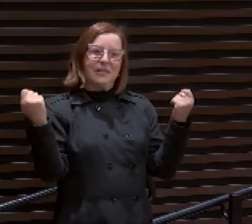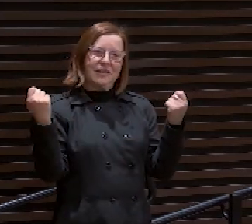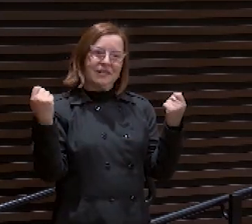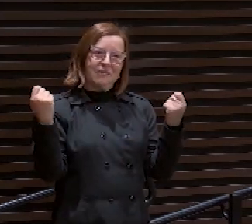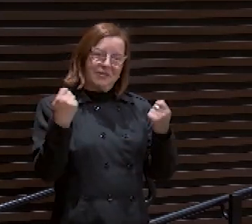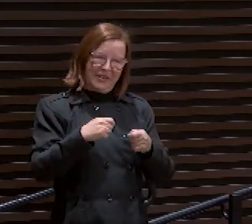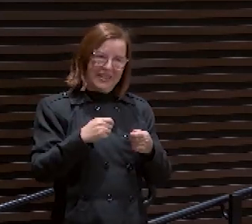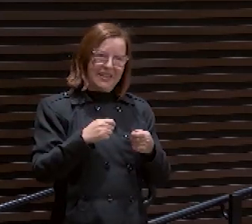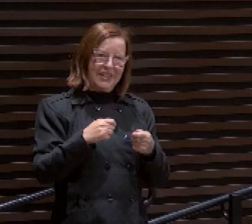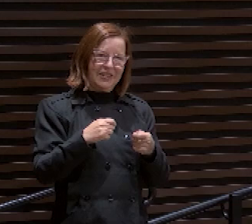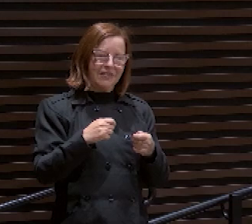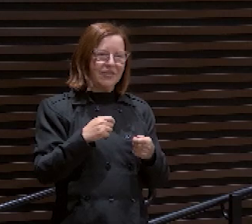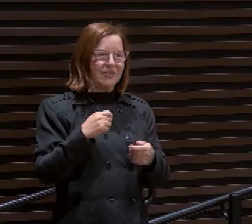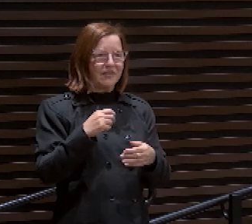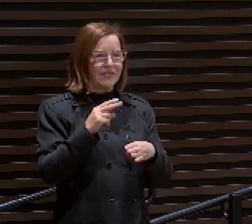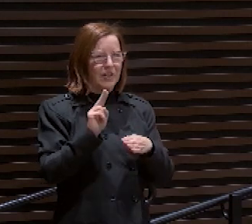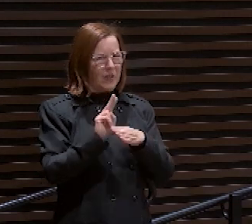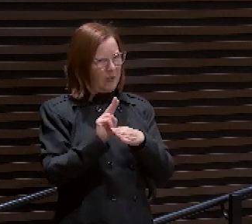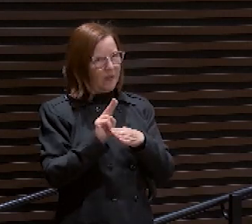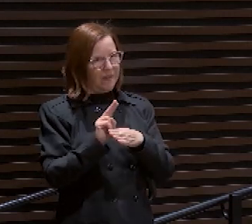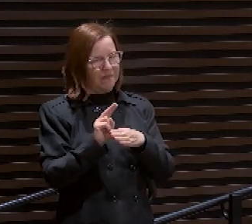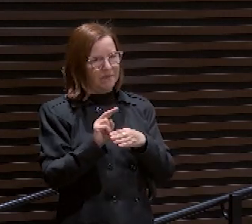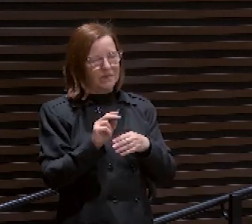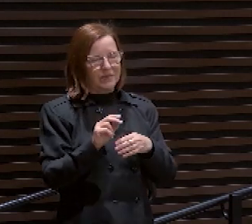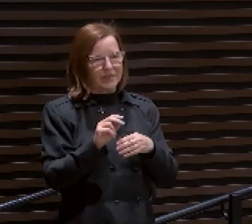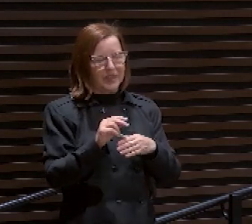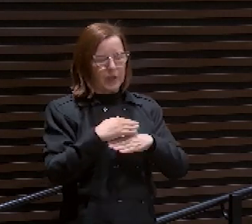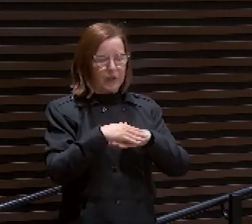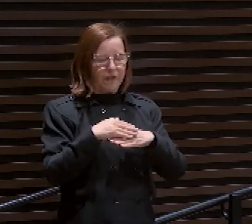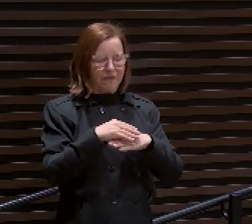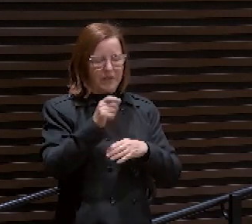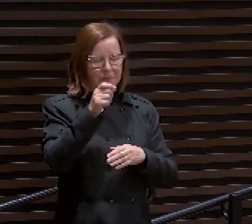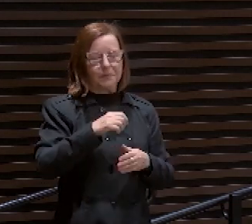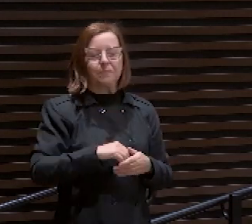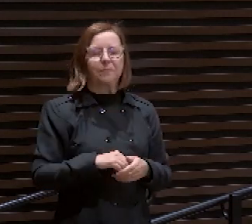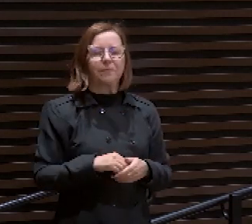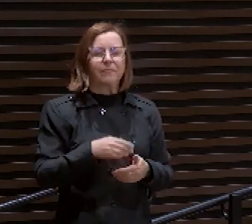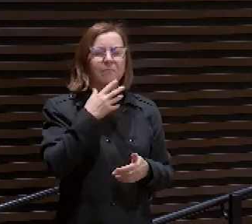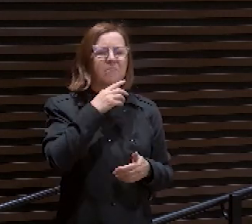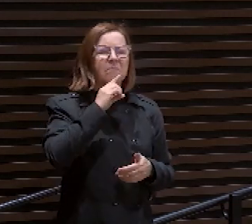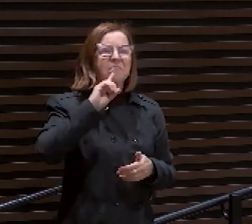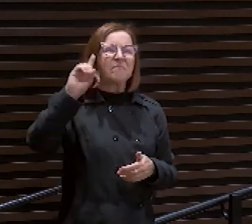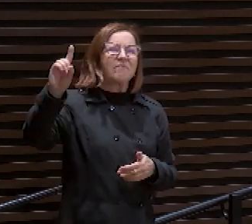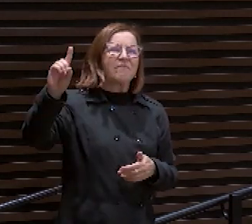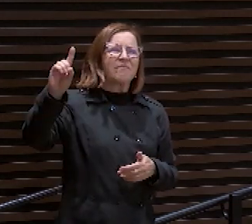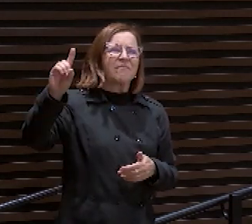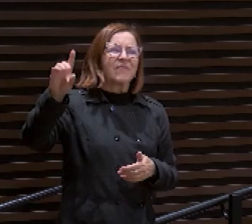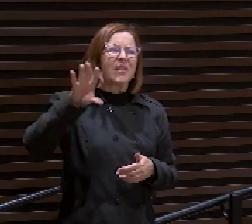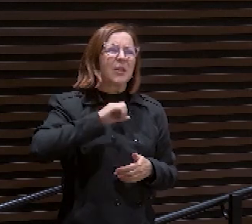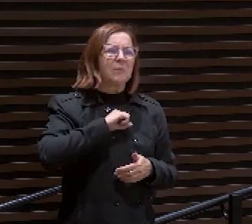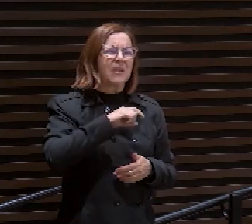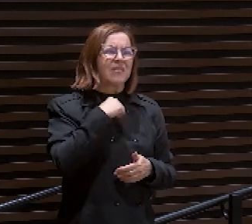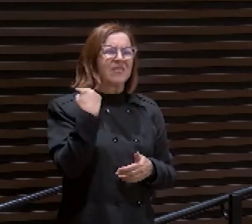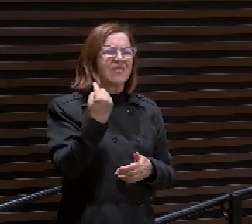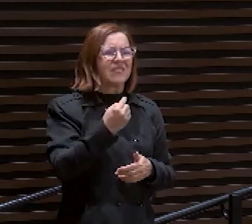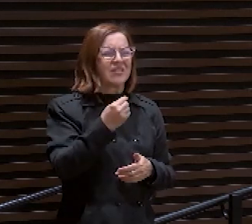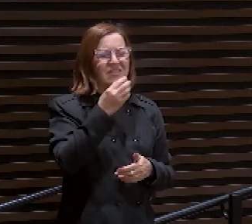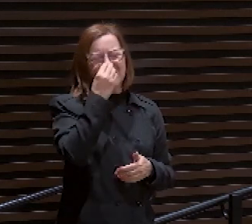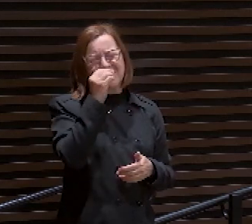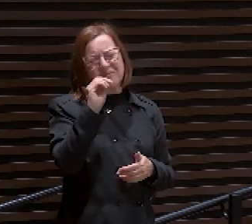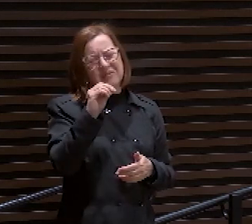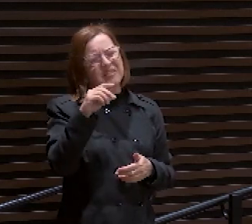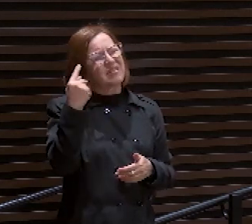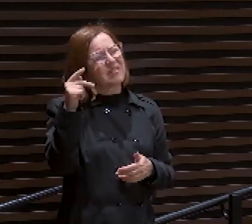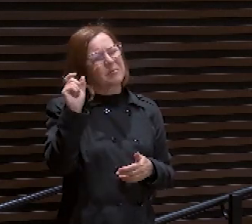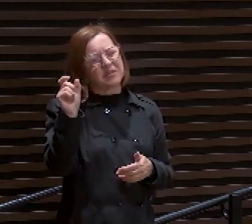os homens. Pai amado, como nós negligenciamos a Tua palavra. Que o